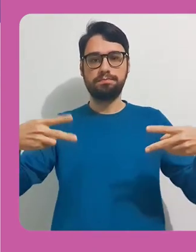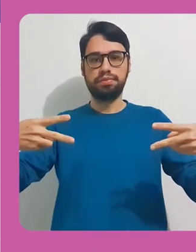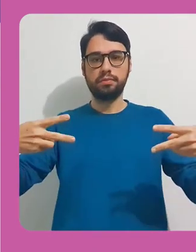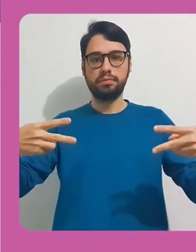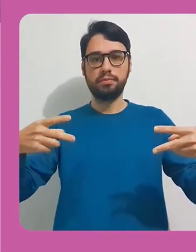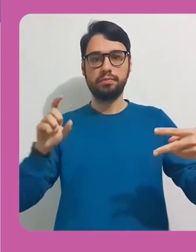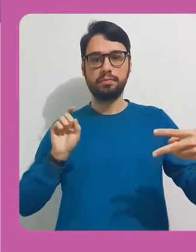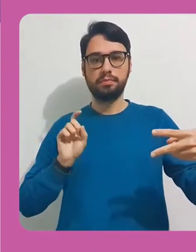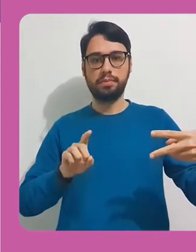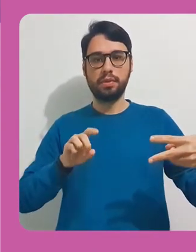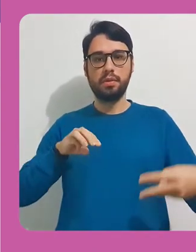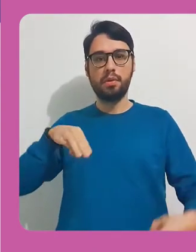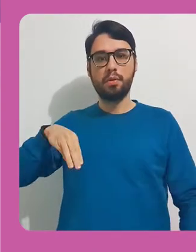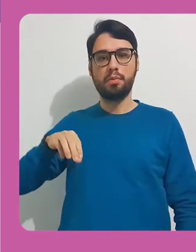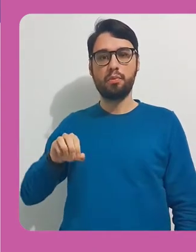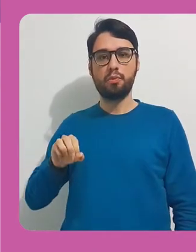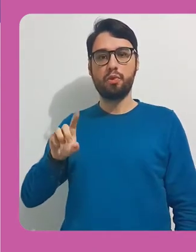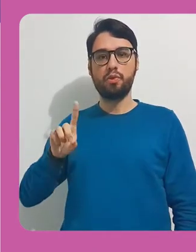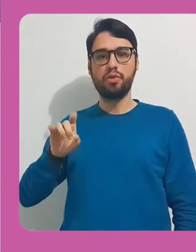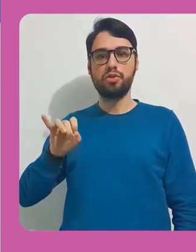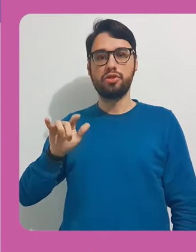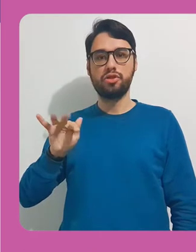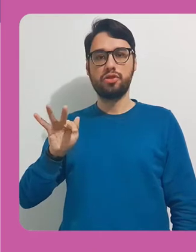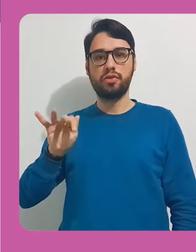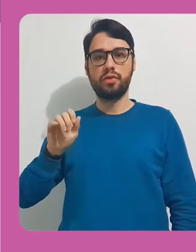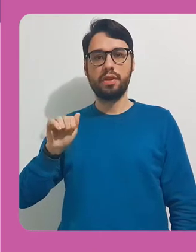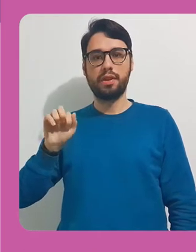perfil através desse link aqui,